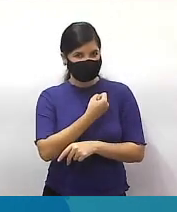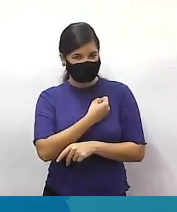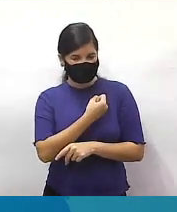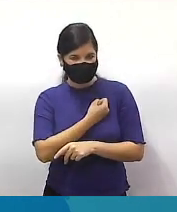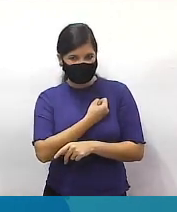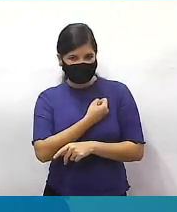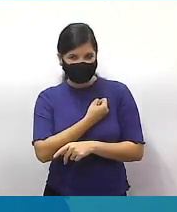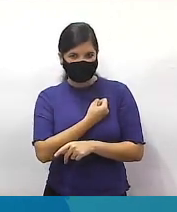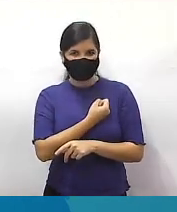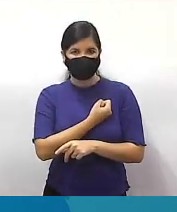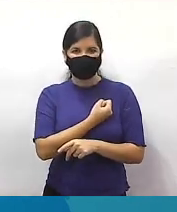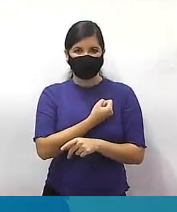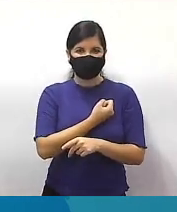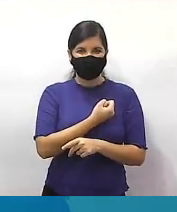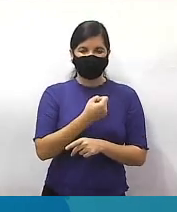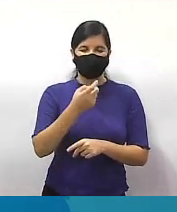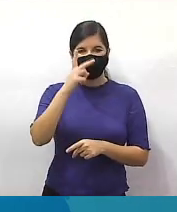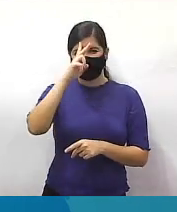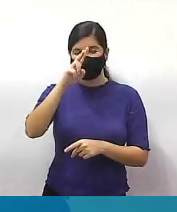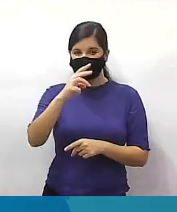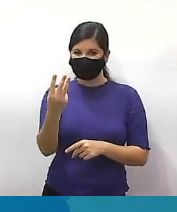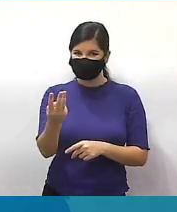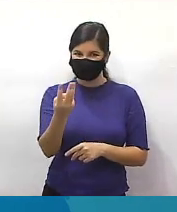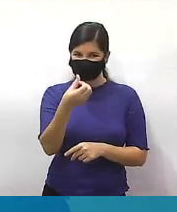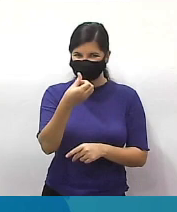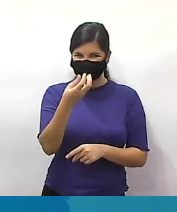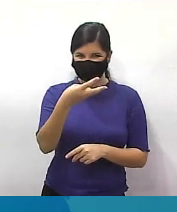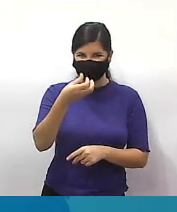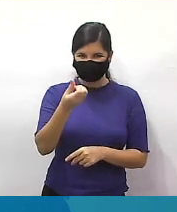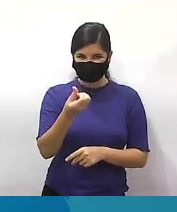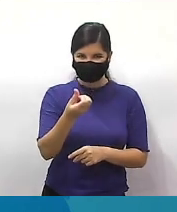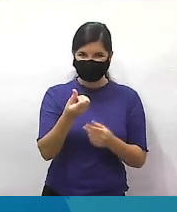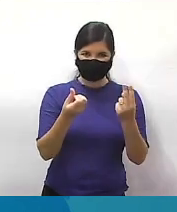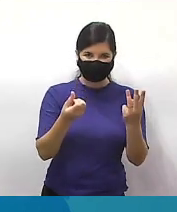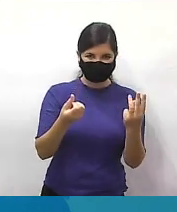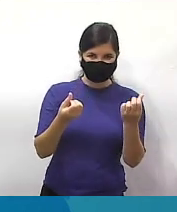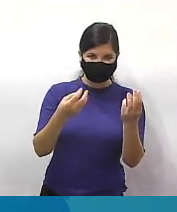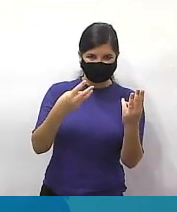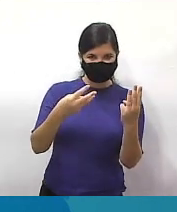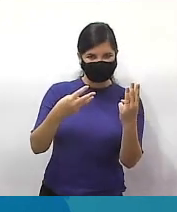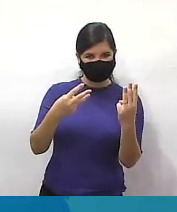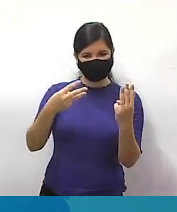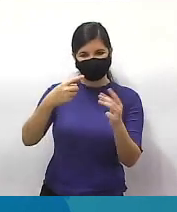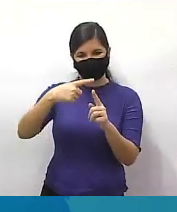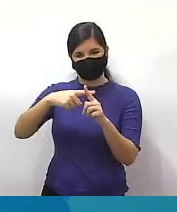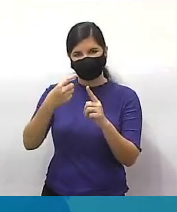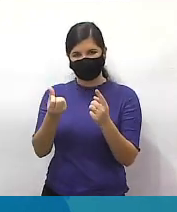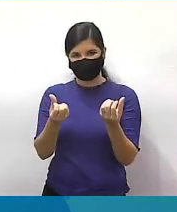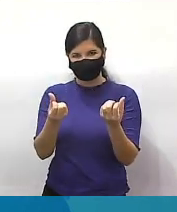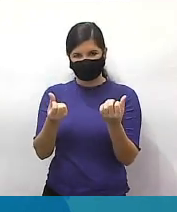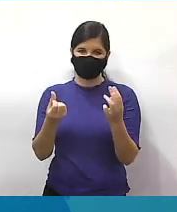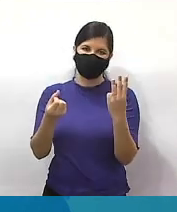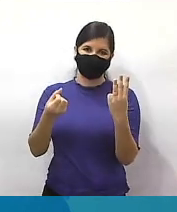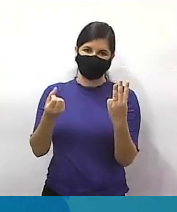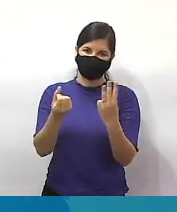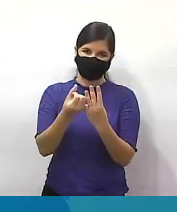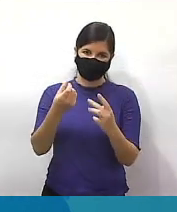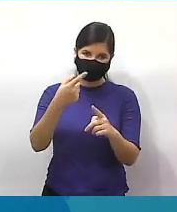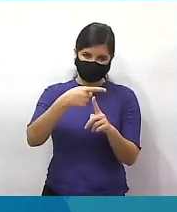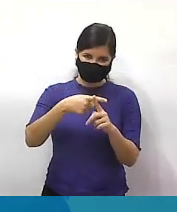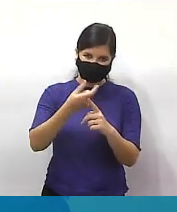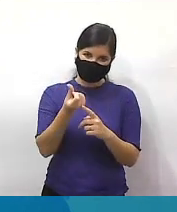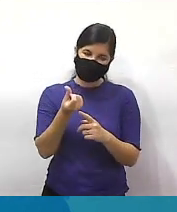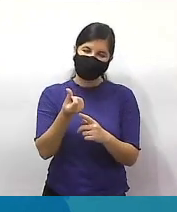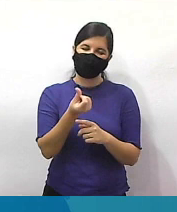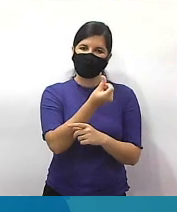números, vamos recapitular o 36? Lembra do 36? 3 mais 6, somados os